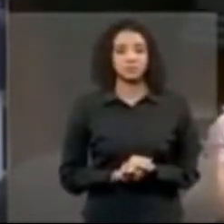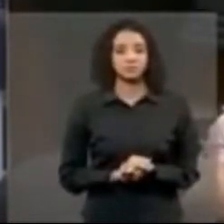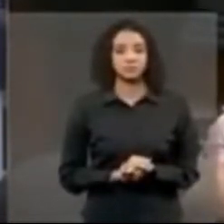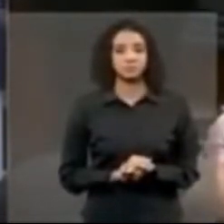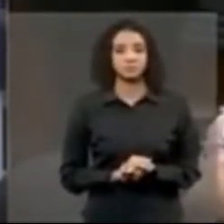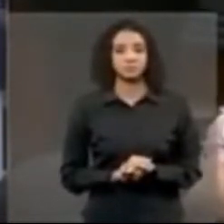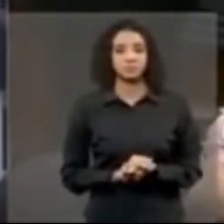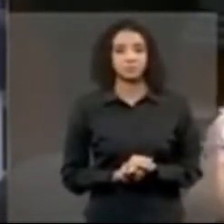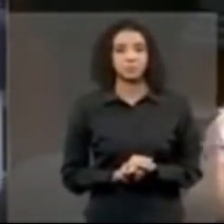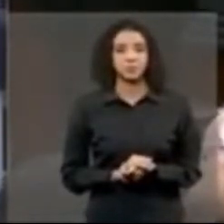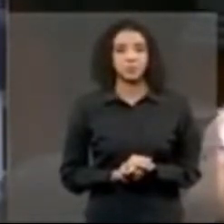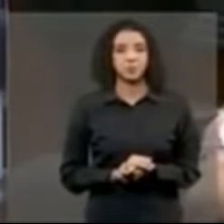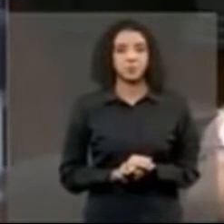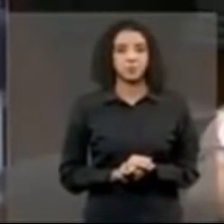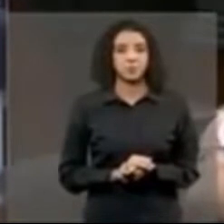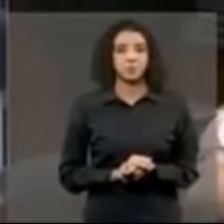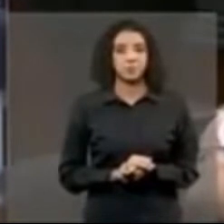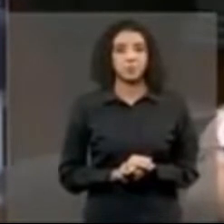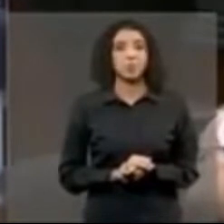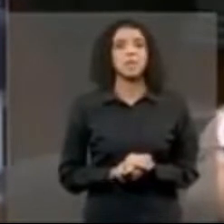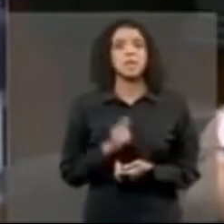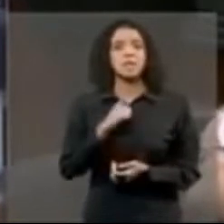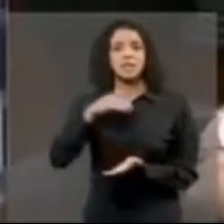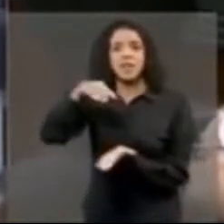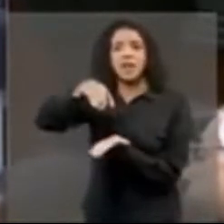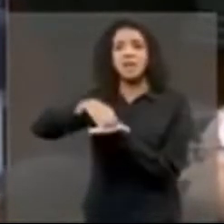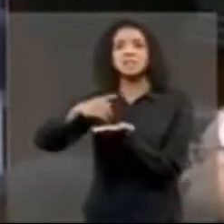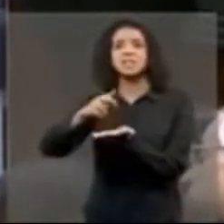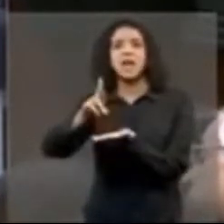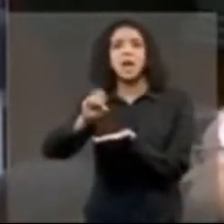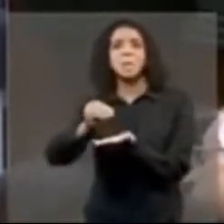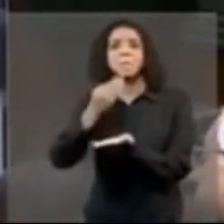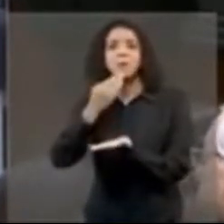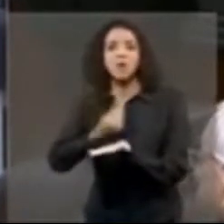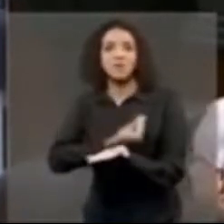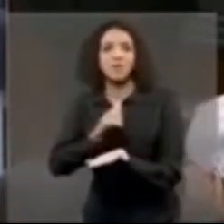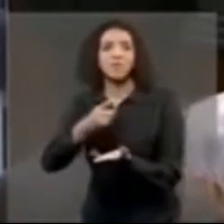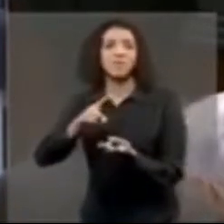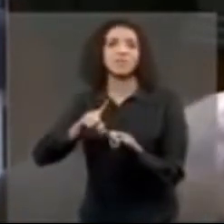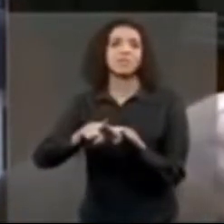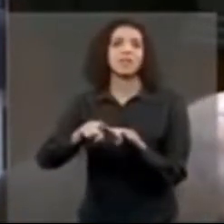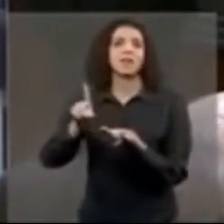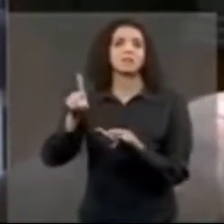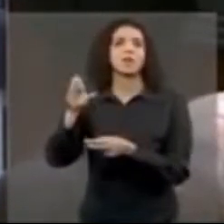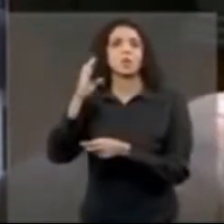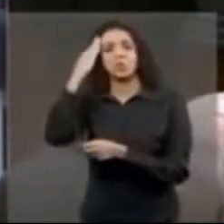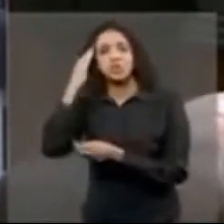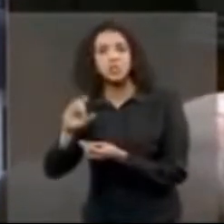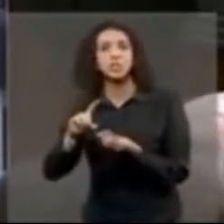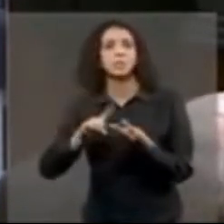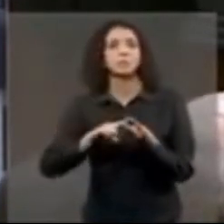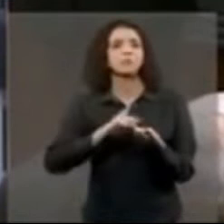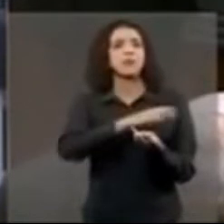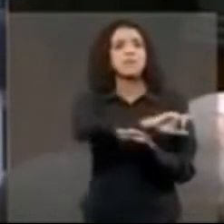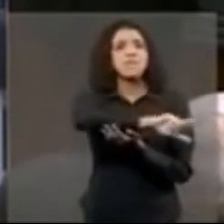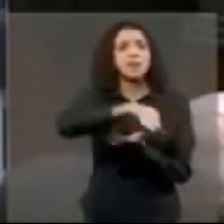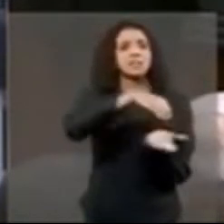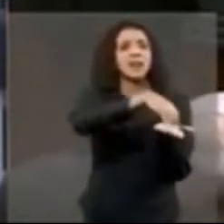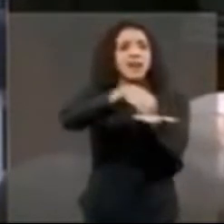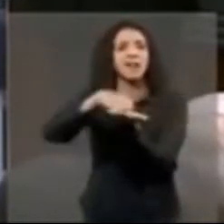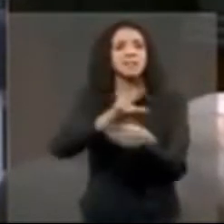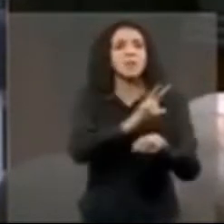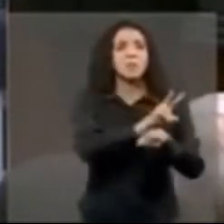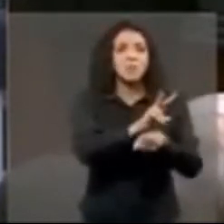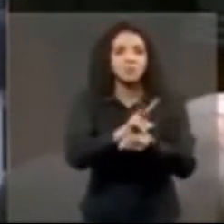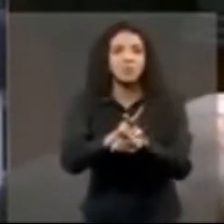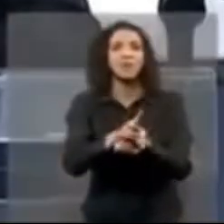Algumas destas casas, Casa Provida Mãe Imaculada em Curitiba, Casa Luz em Fortaleza, Casa Mater Rainha da Paz em